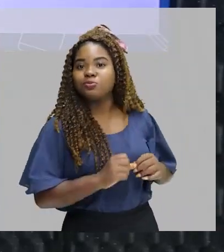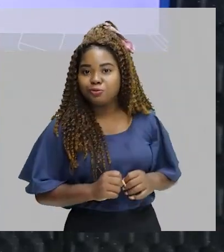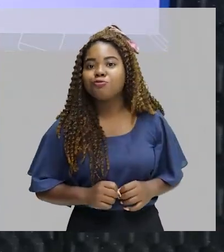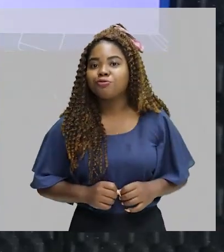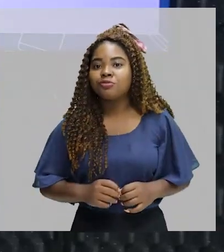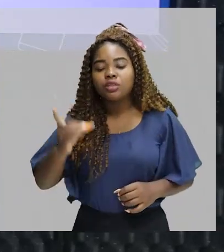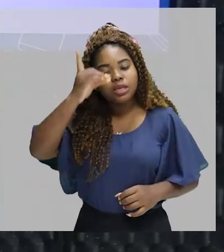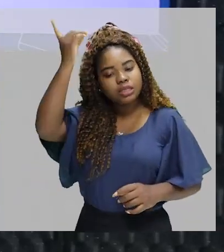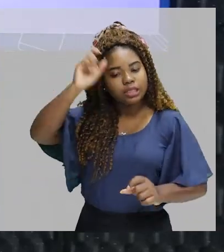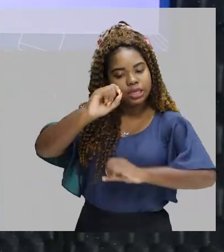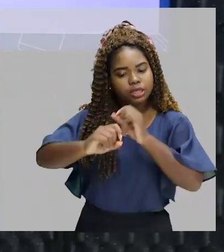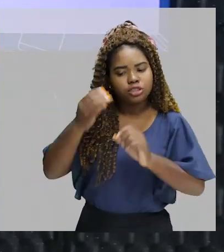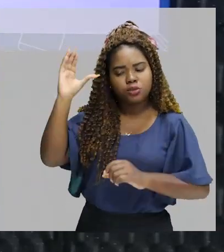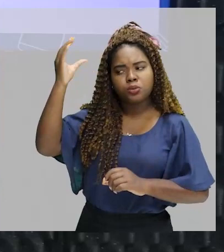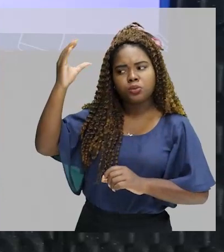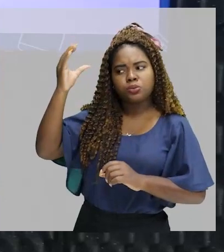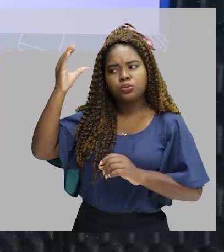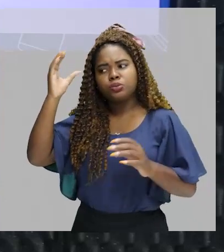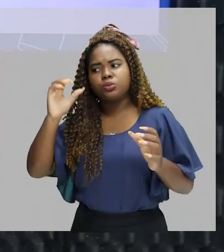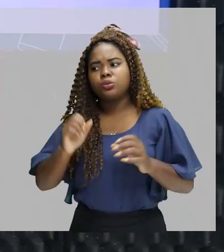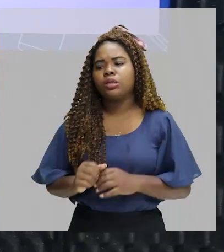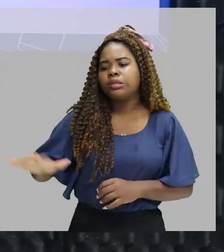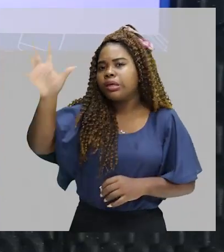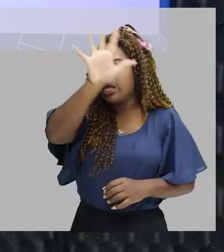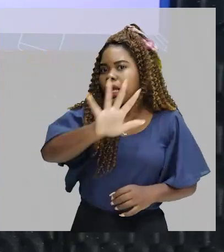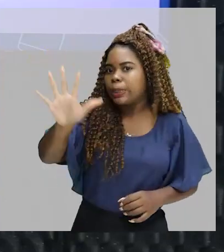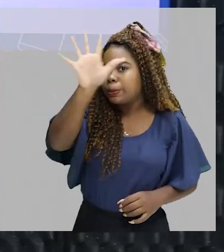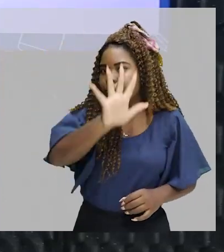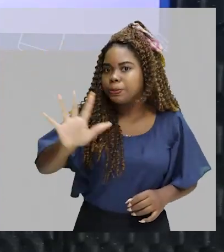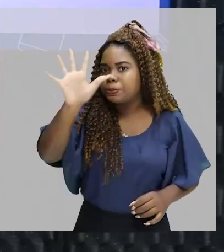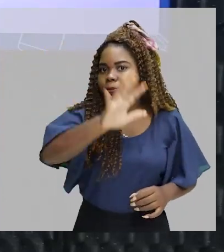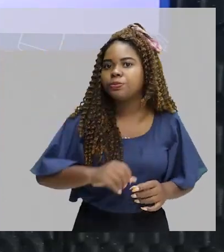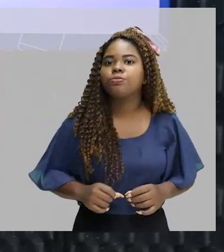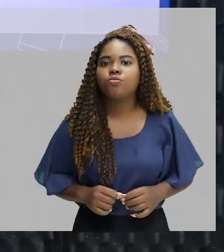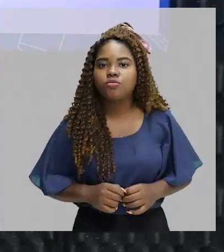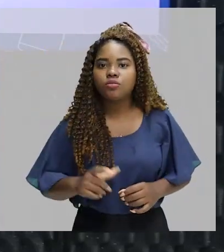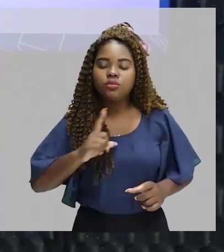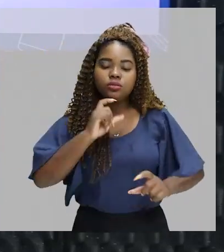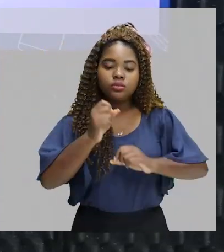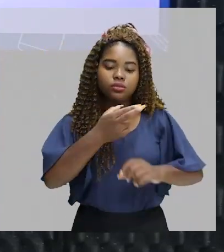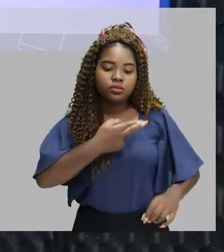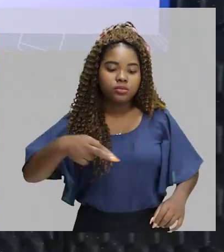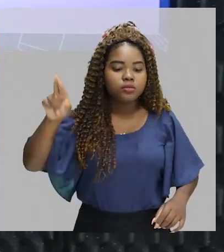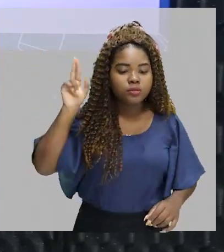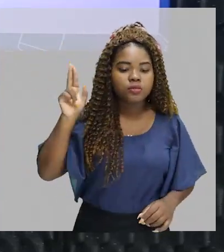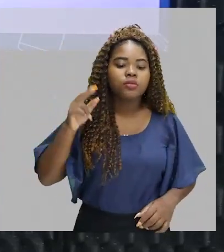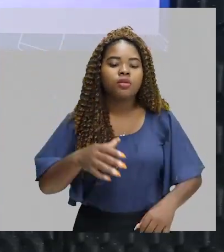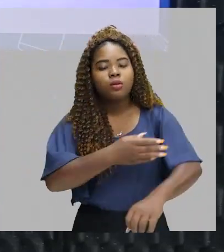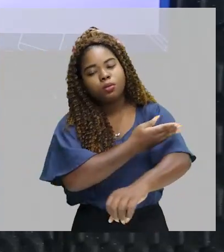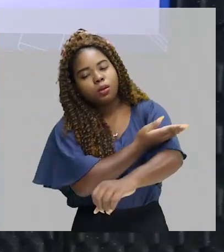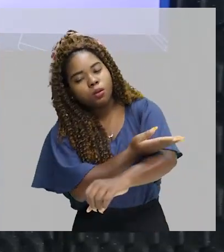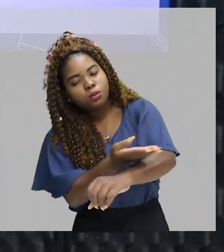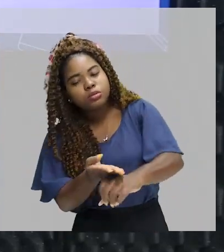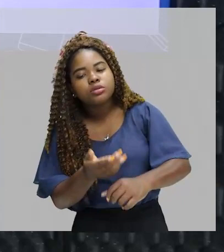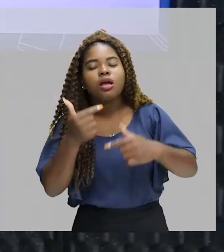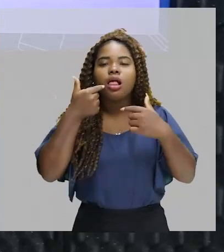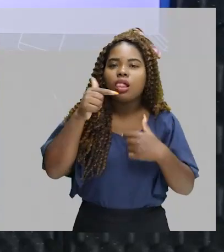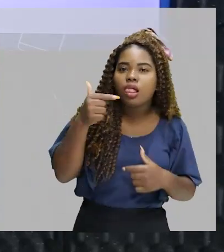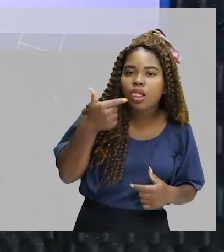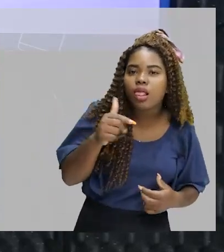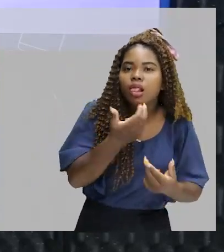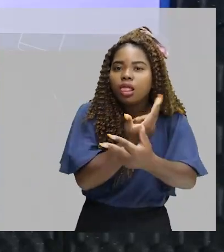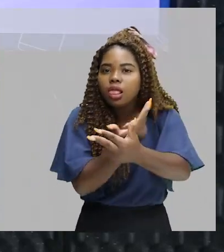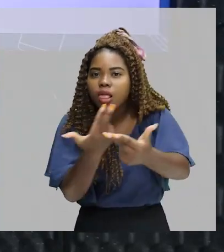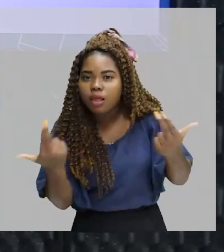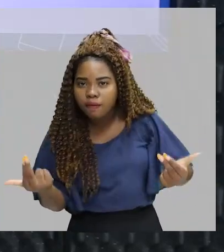a ideia de cultura acaba abrangendo, englobando, que tem a ver com religião, costumes, línguas, dentre